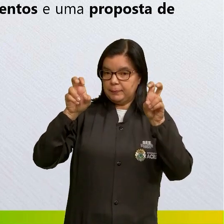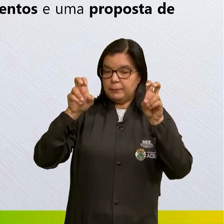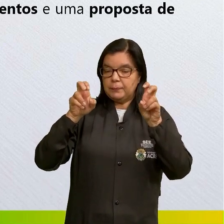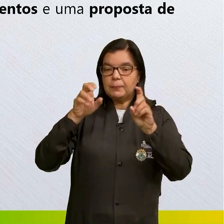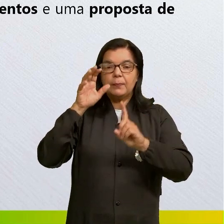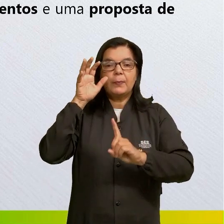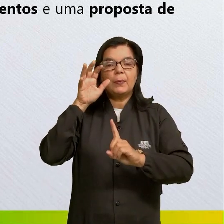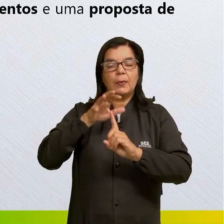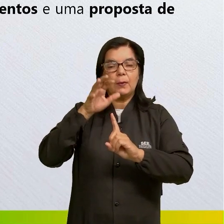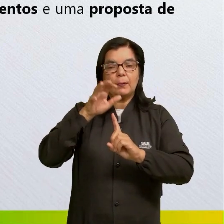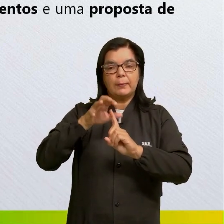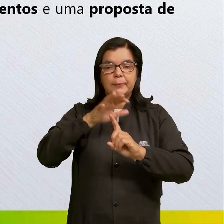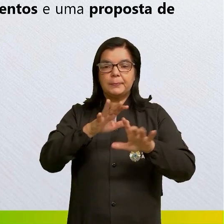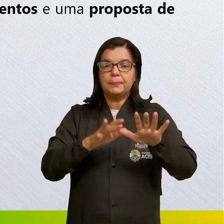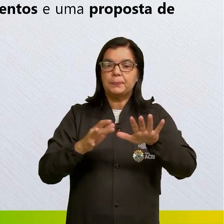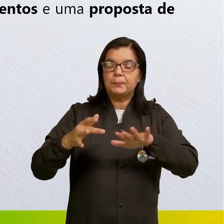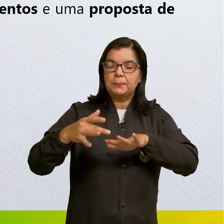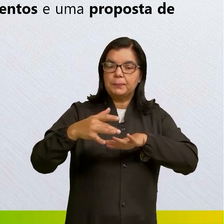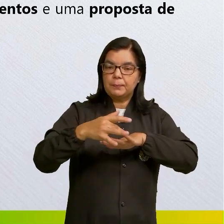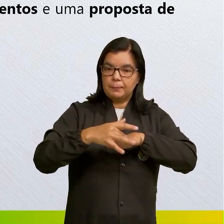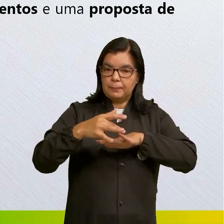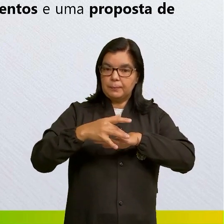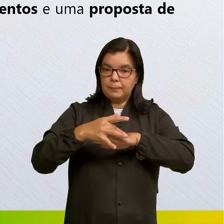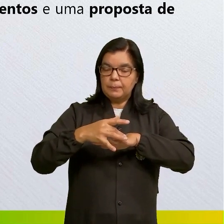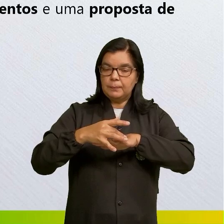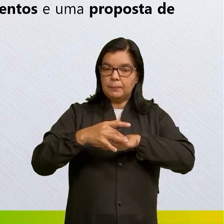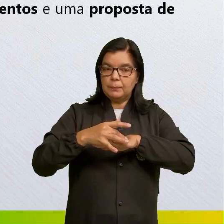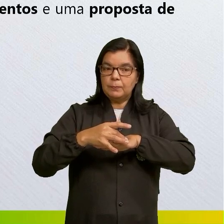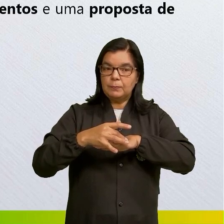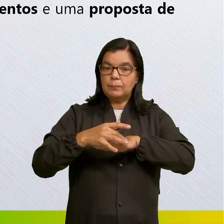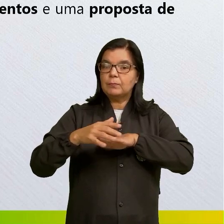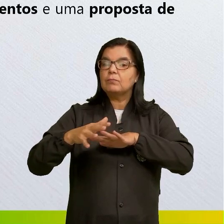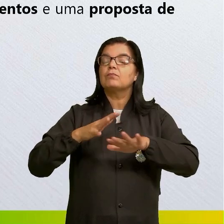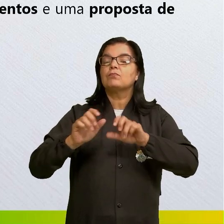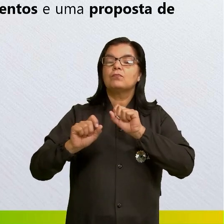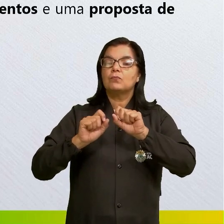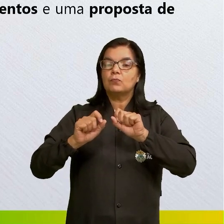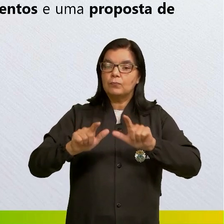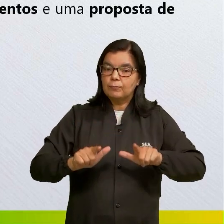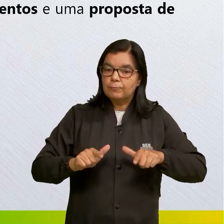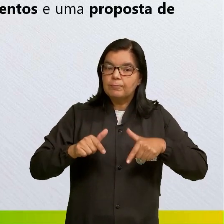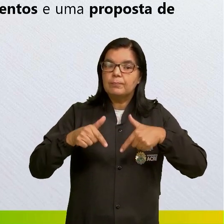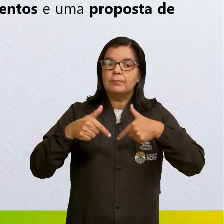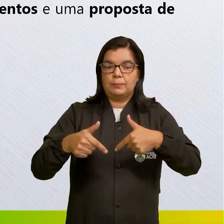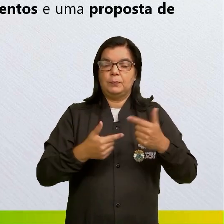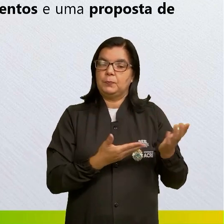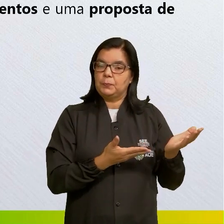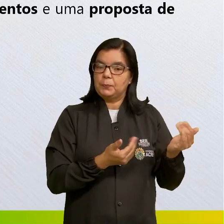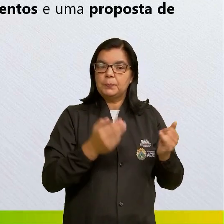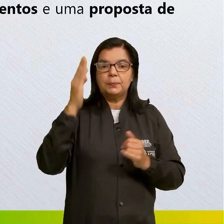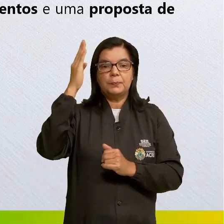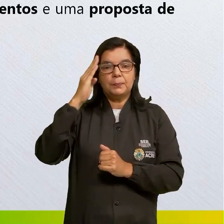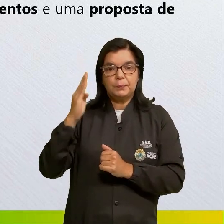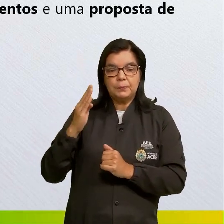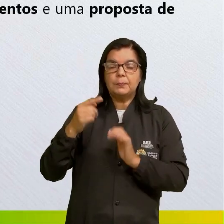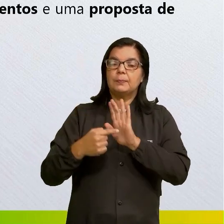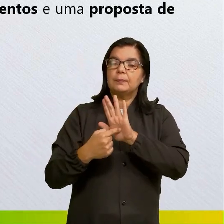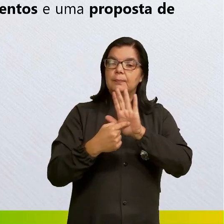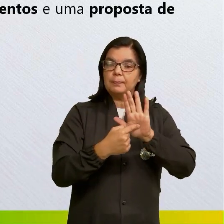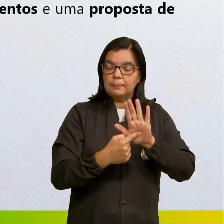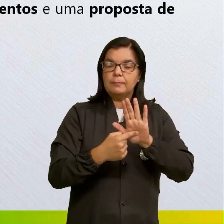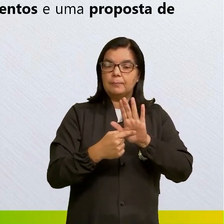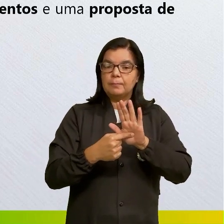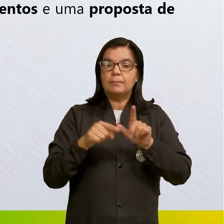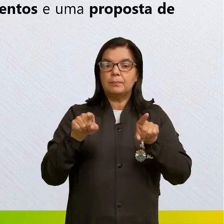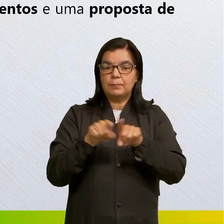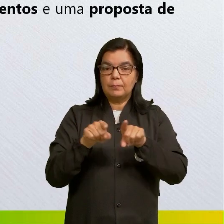tema é a influência das redes sociais na mobilização dos movimentos juvenis no Brasil e